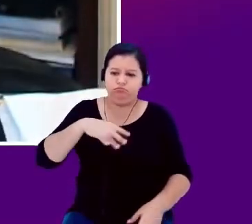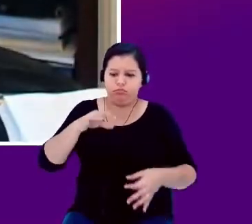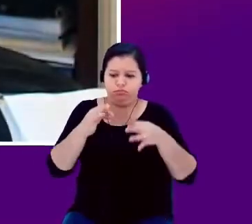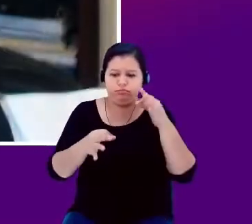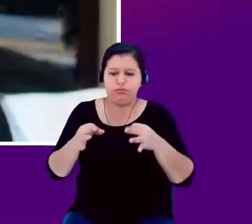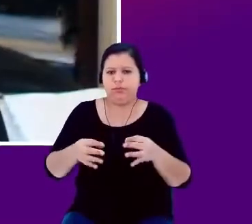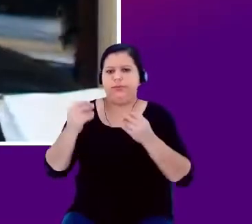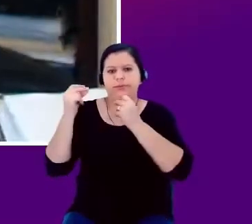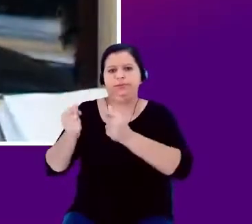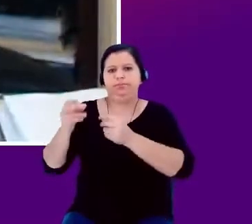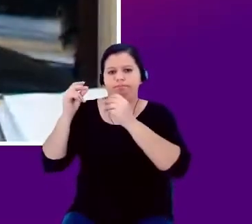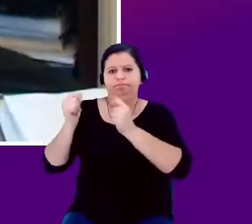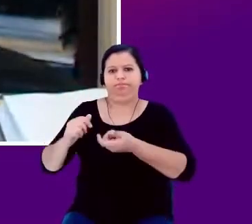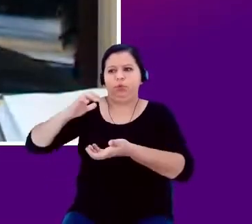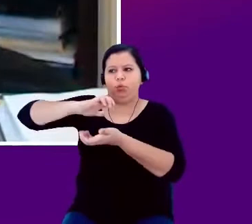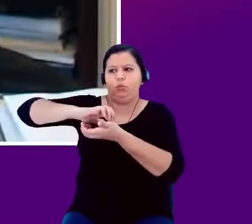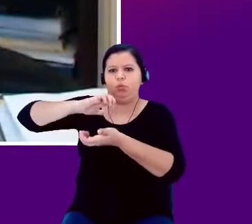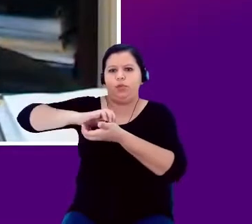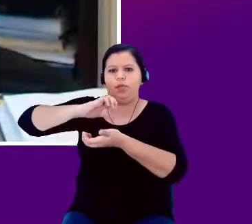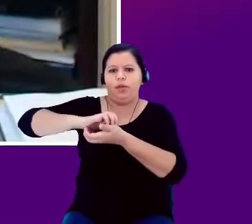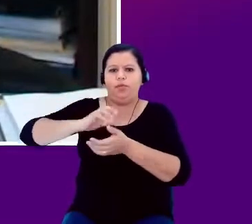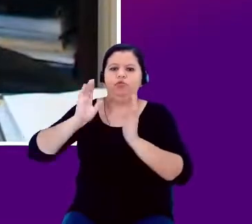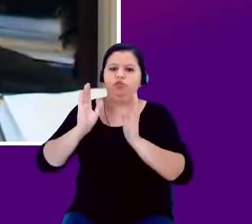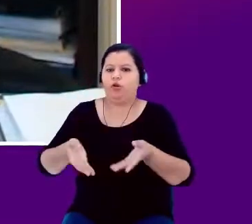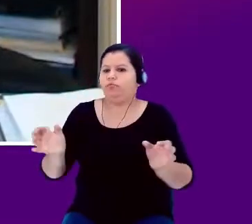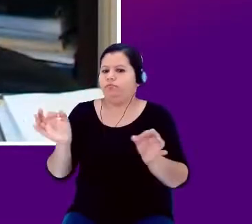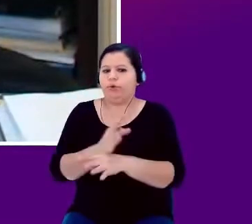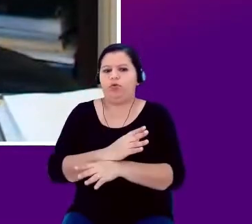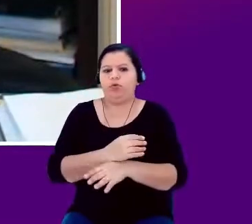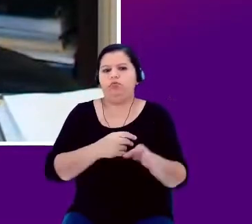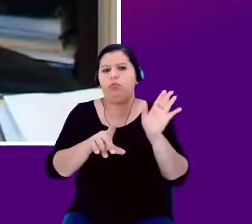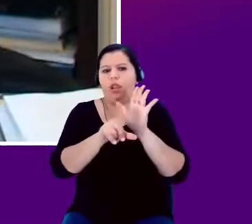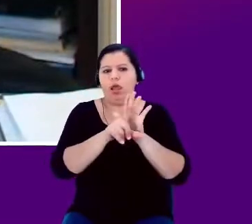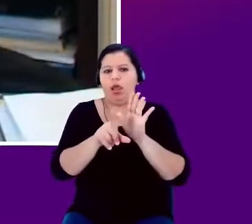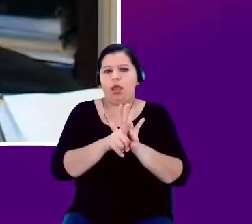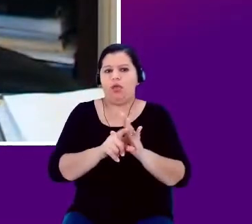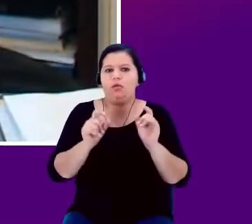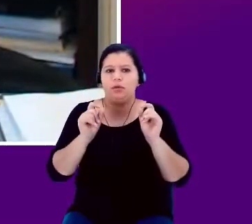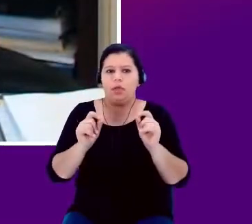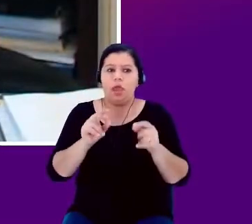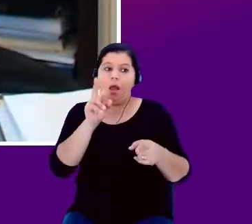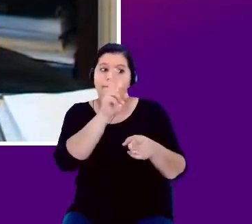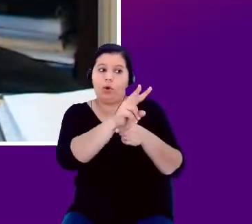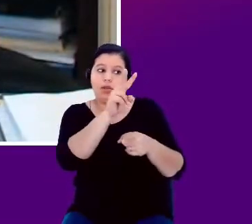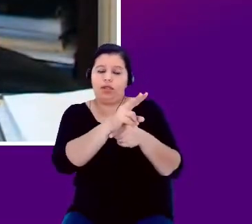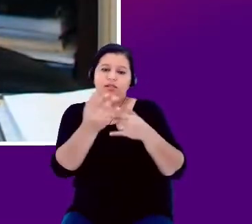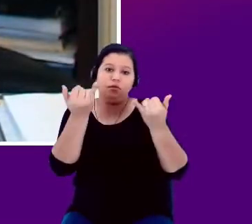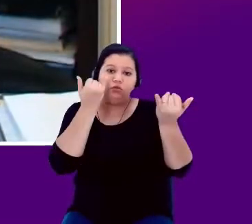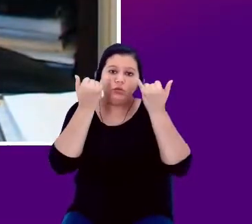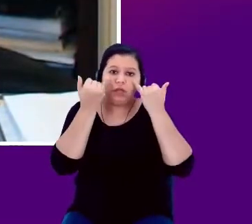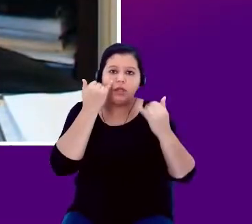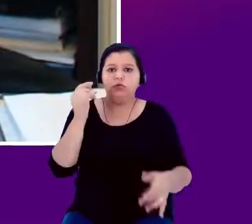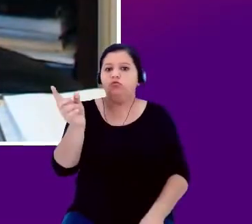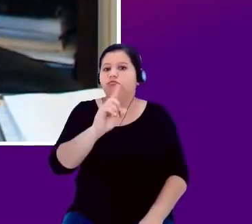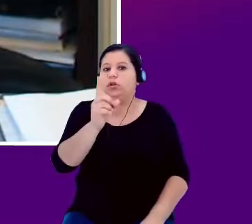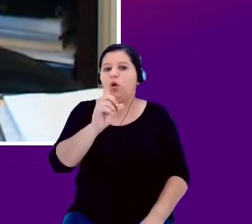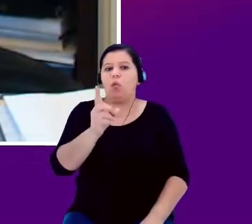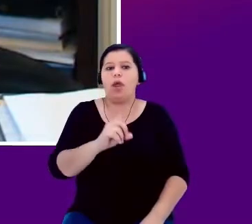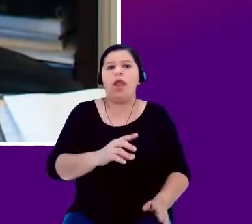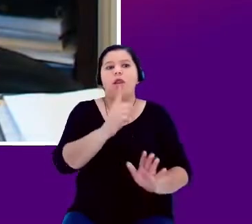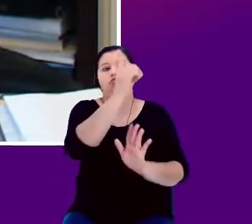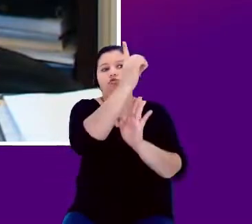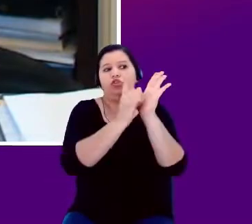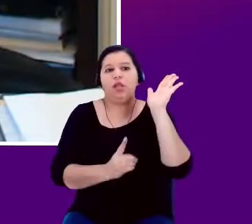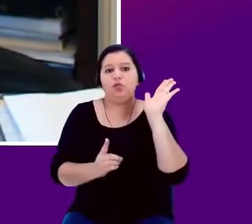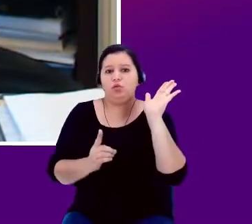no Supremo, no sentido de que a proteção de dados não era um direito fundamental,